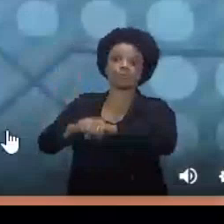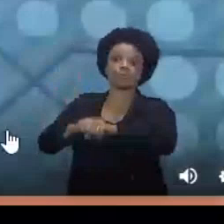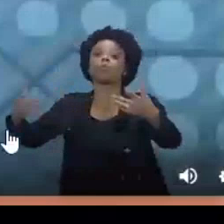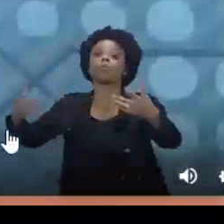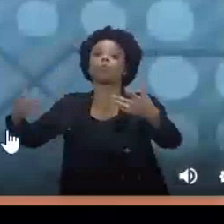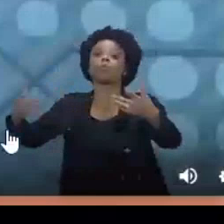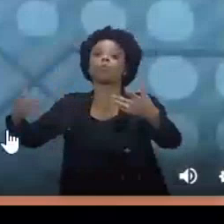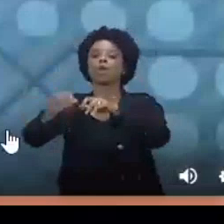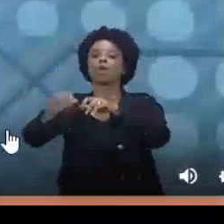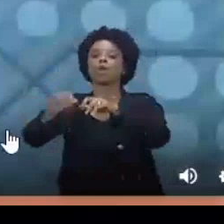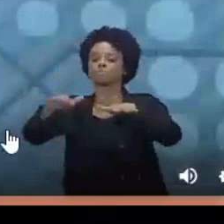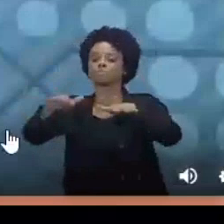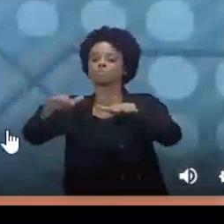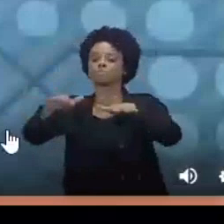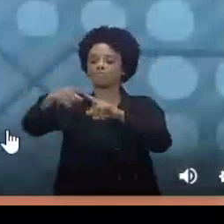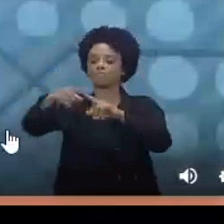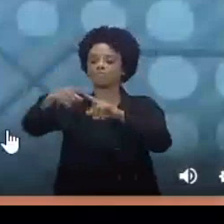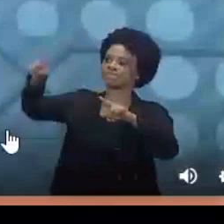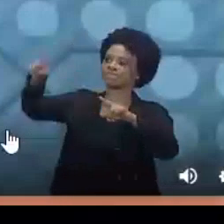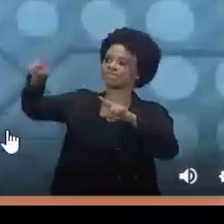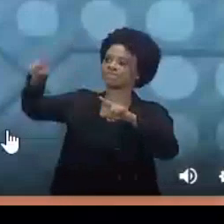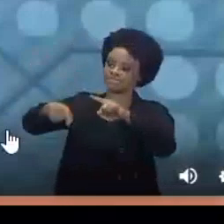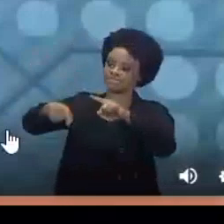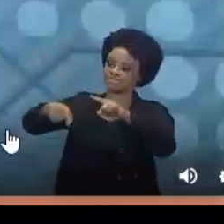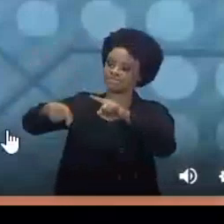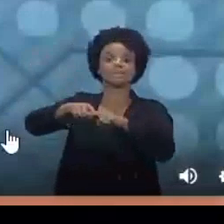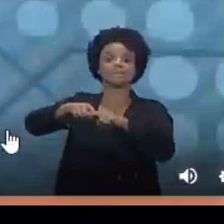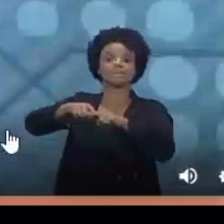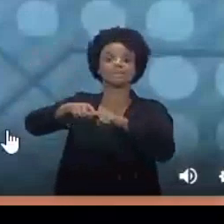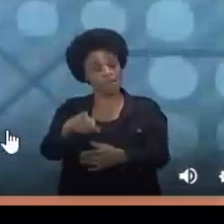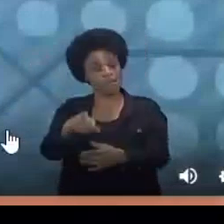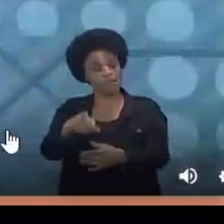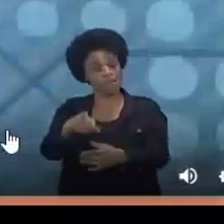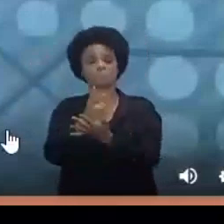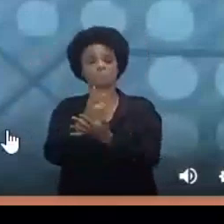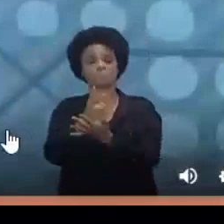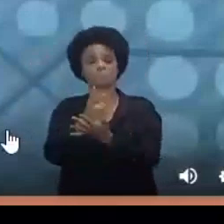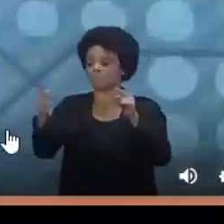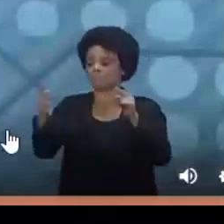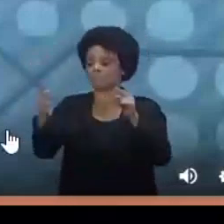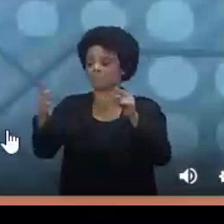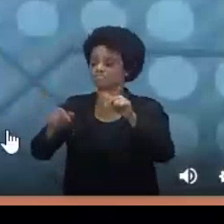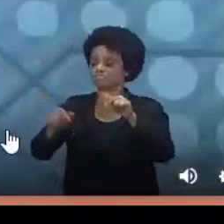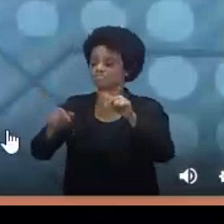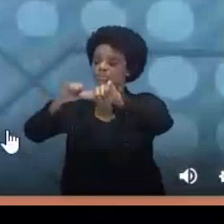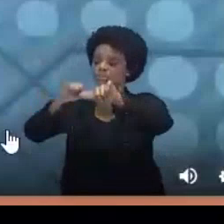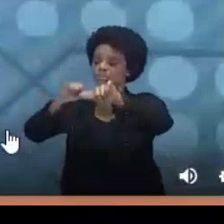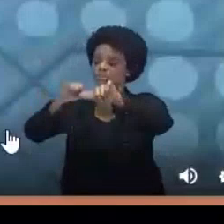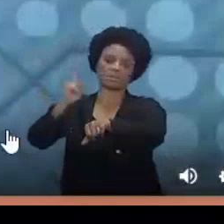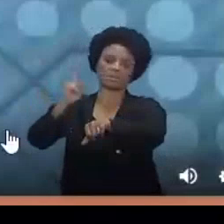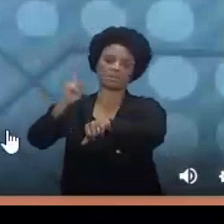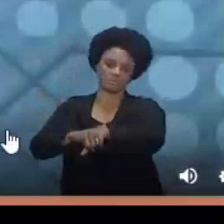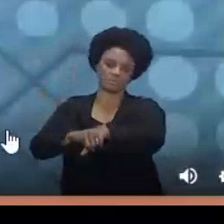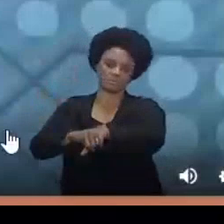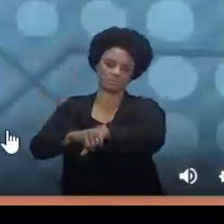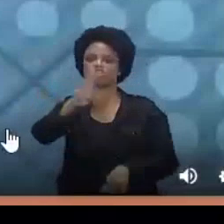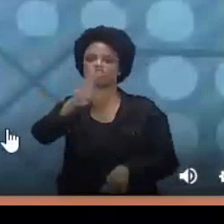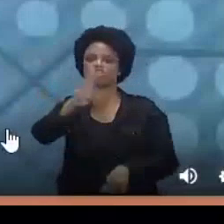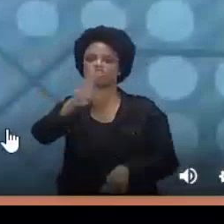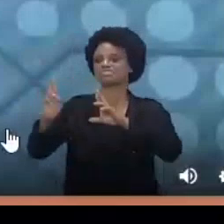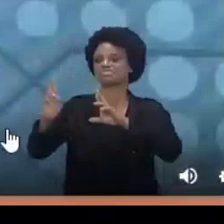movimento circular, você vai ver que é o quê? Uma mesma medida que variou um determinado tempo. Só que a medida mudou de